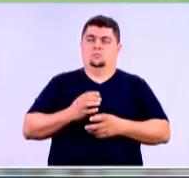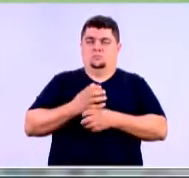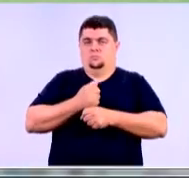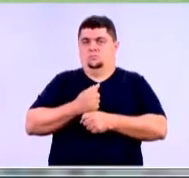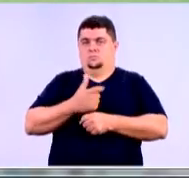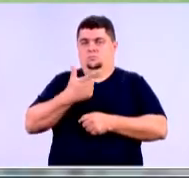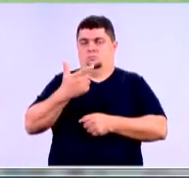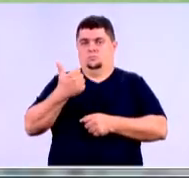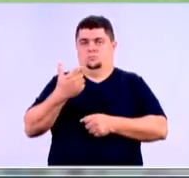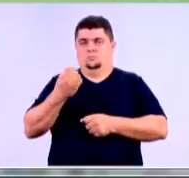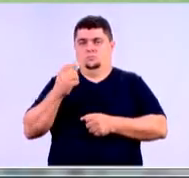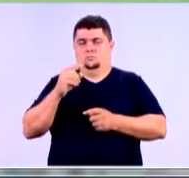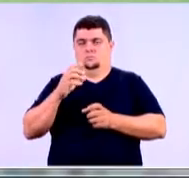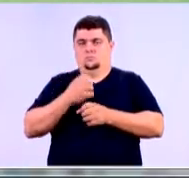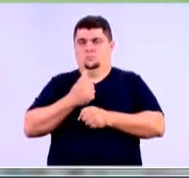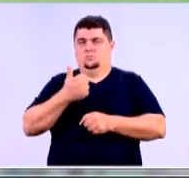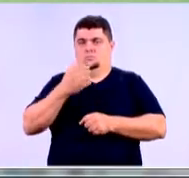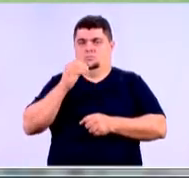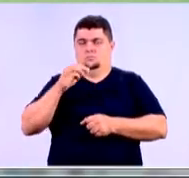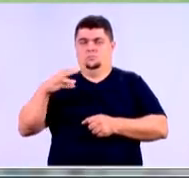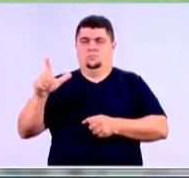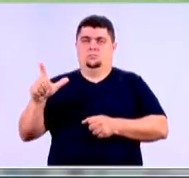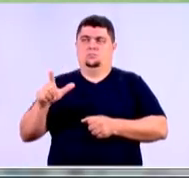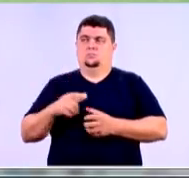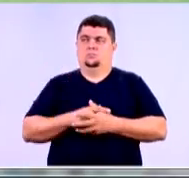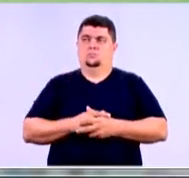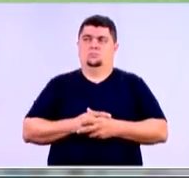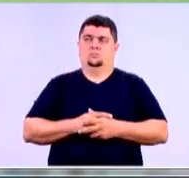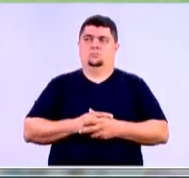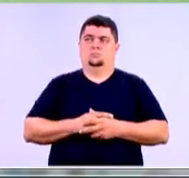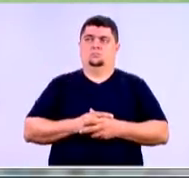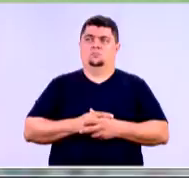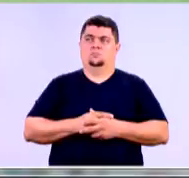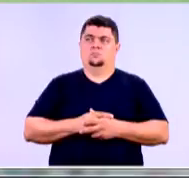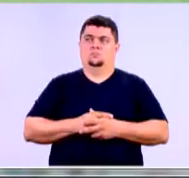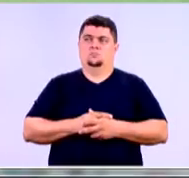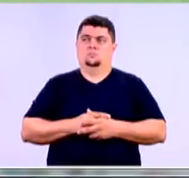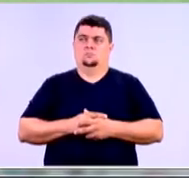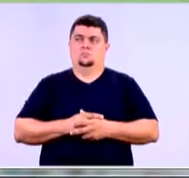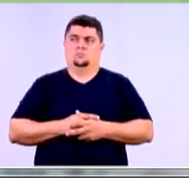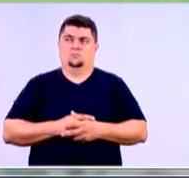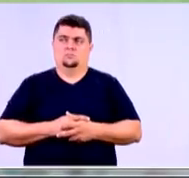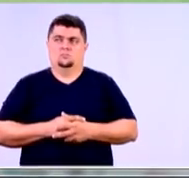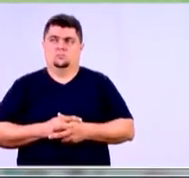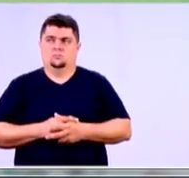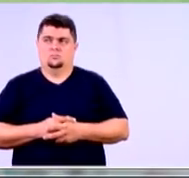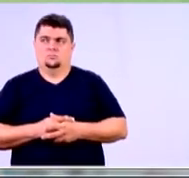mil. Então, 210 mil mais 100 mil.